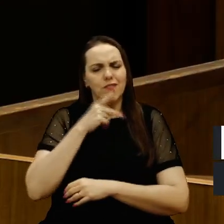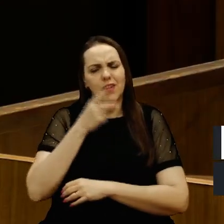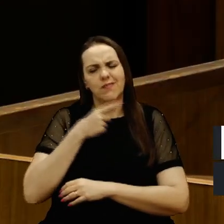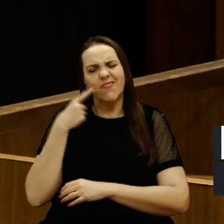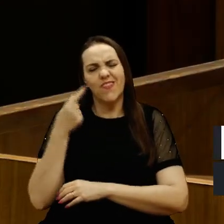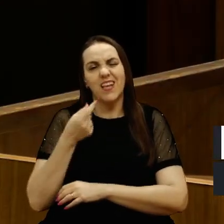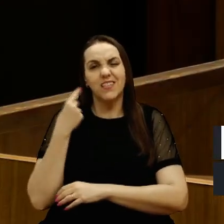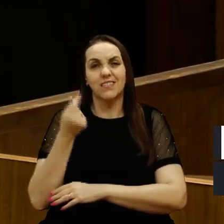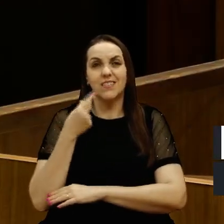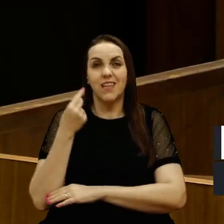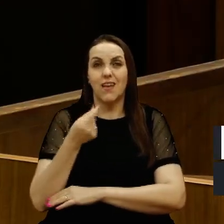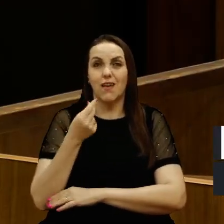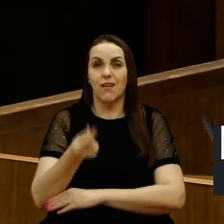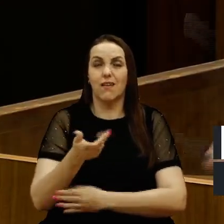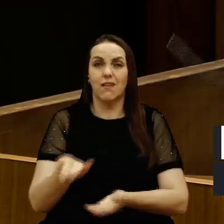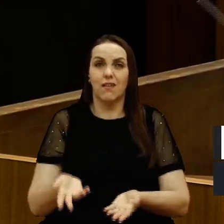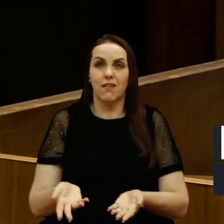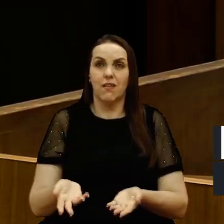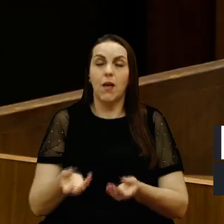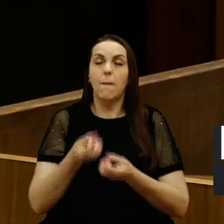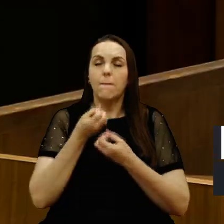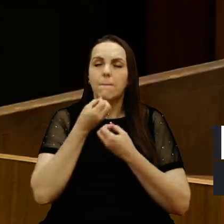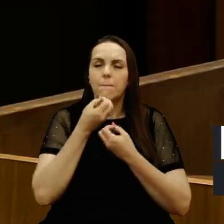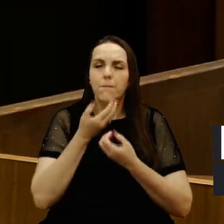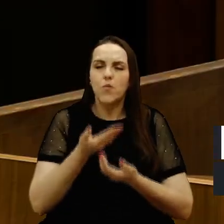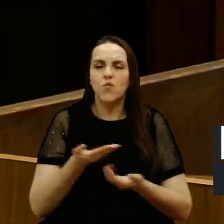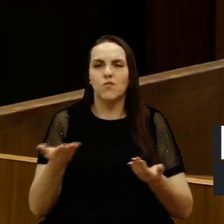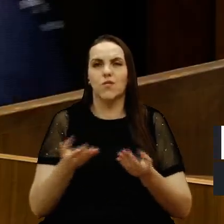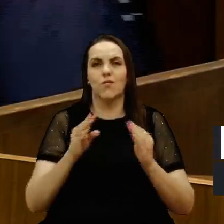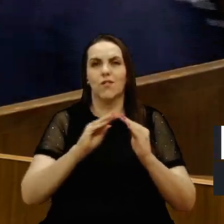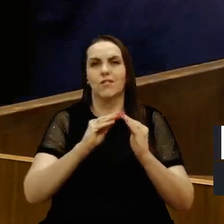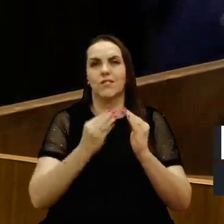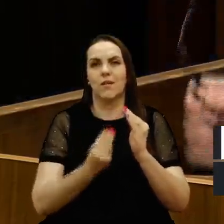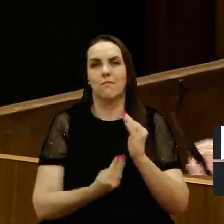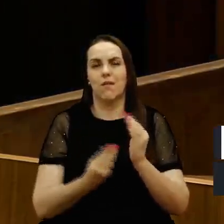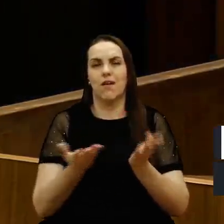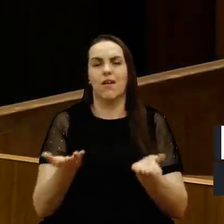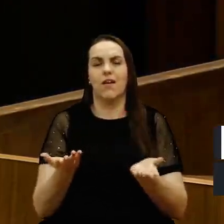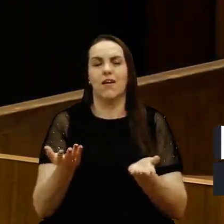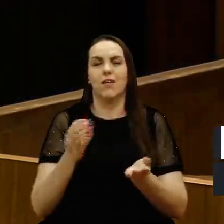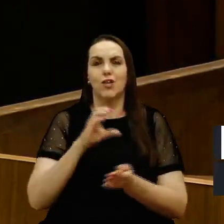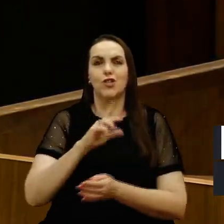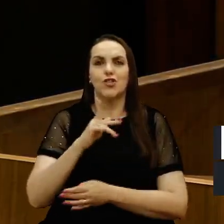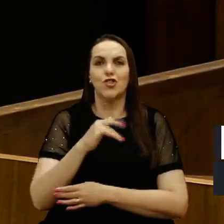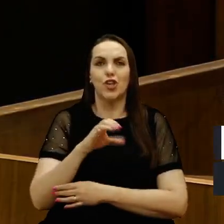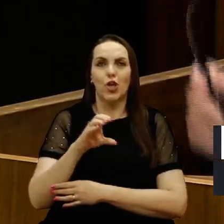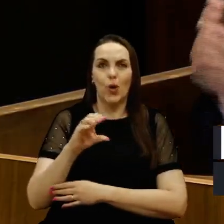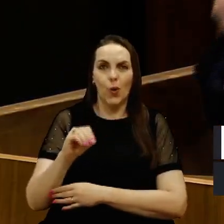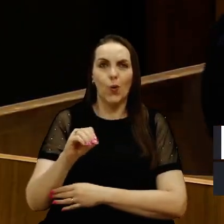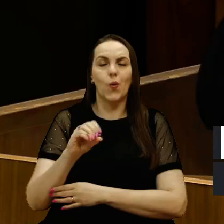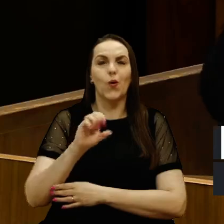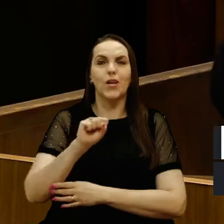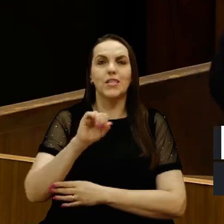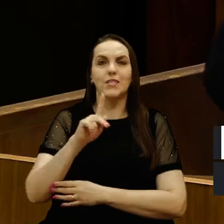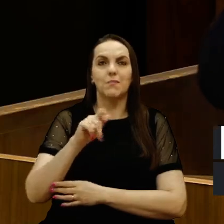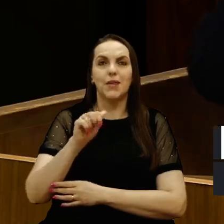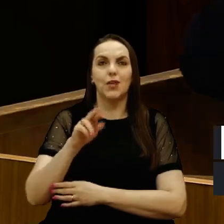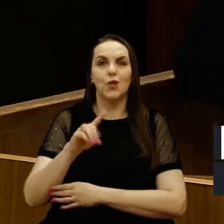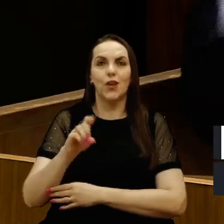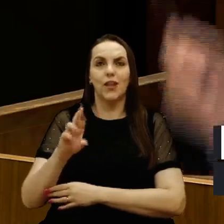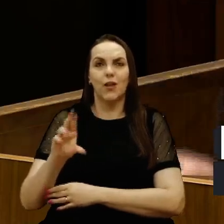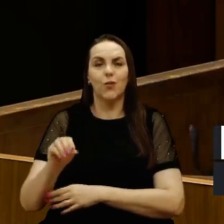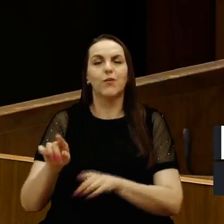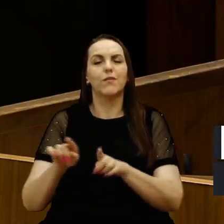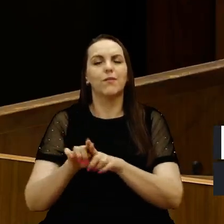muito tempo. E que bom que o SAMAI, que bom que o Chico Spendorello também defendia esta causa, de que o